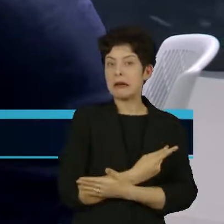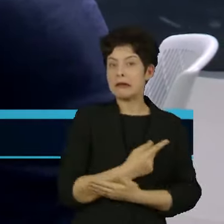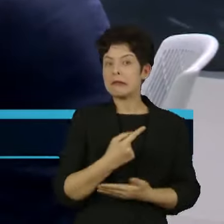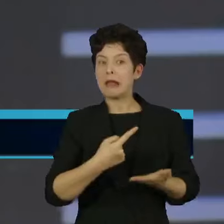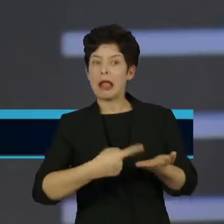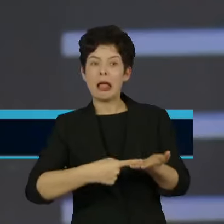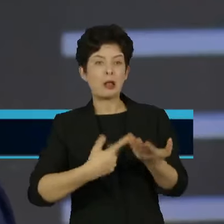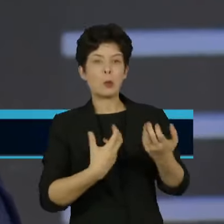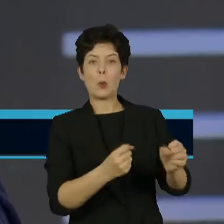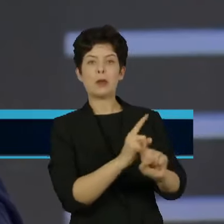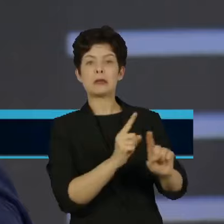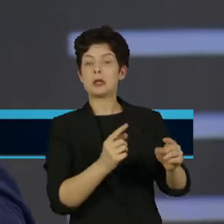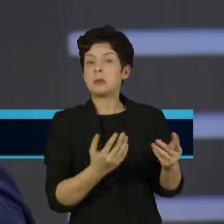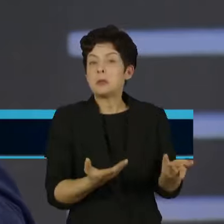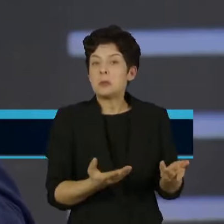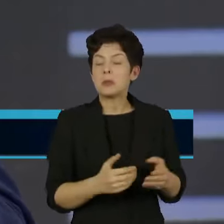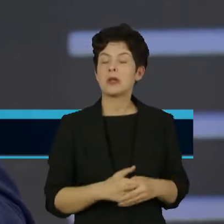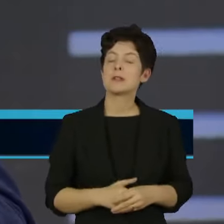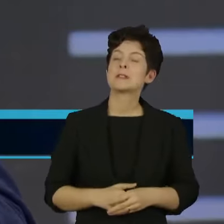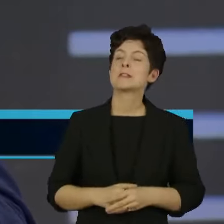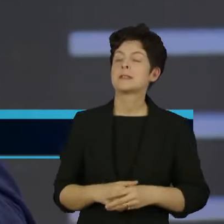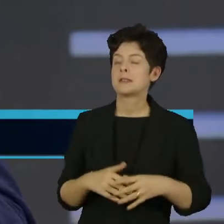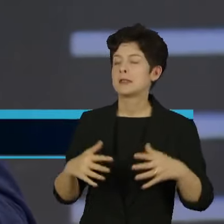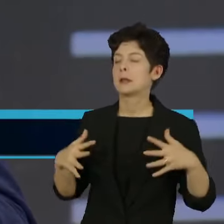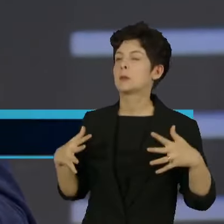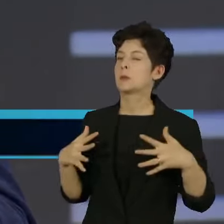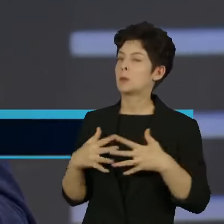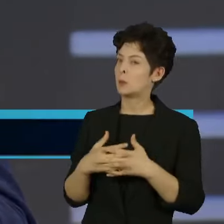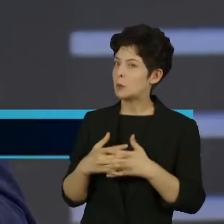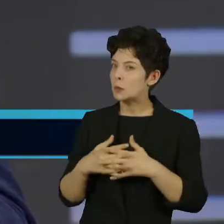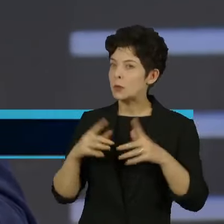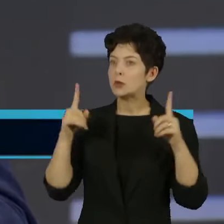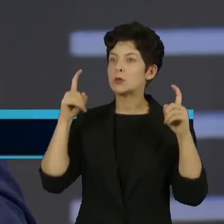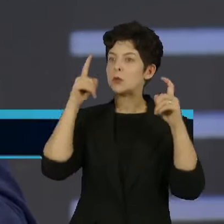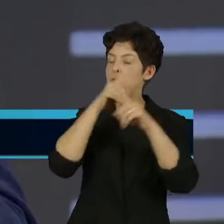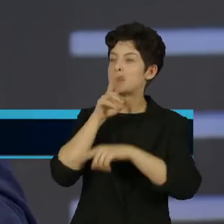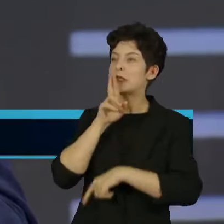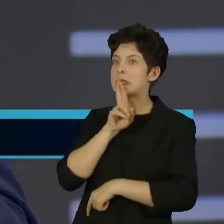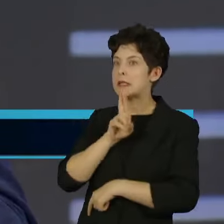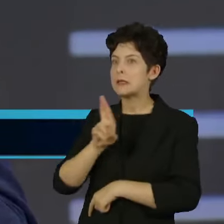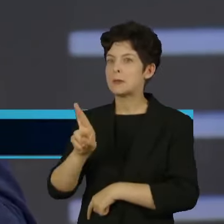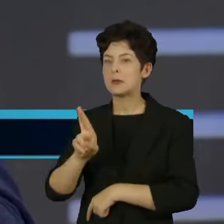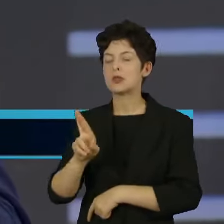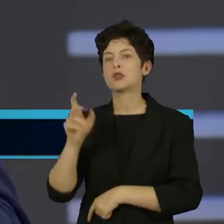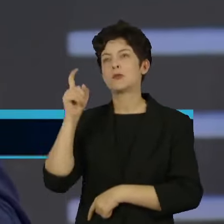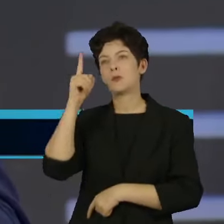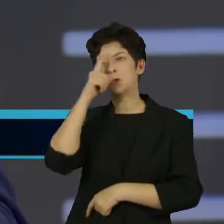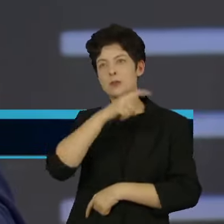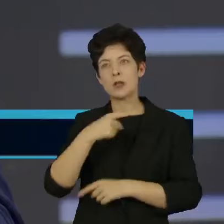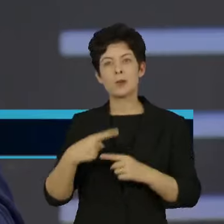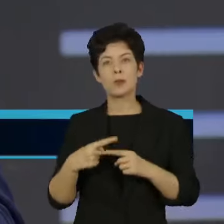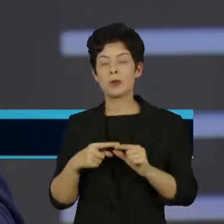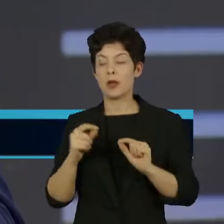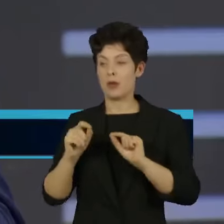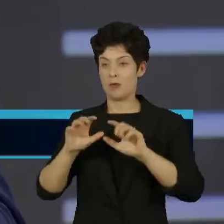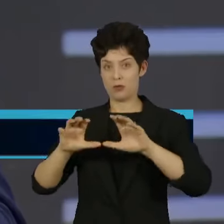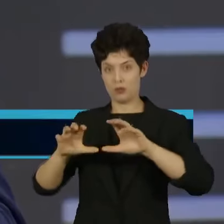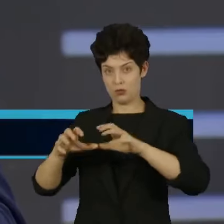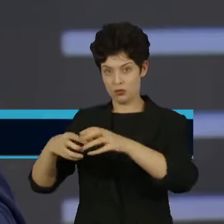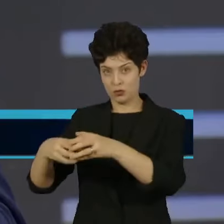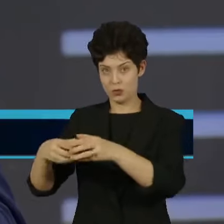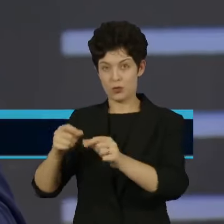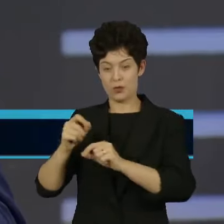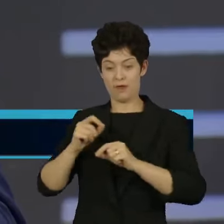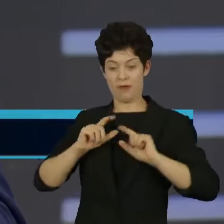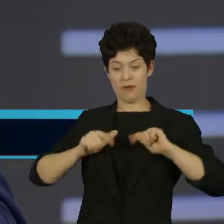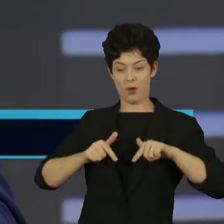acordo? É uma situação muito complicada e é difícil responder a sua questão, porque nós estamos falando de um Estado constituído, a